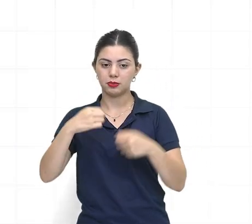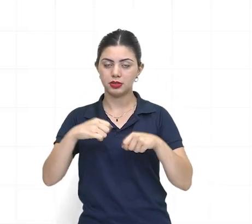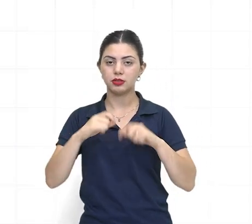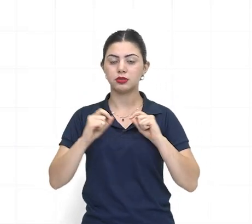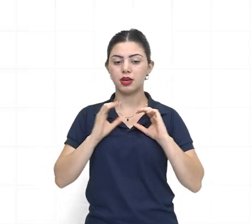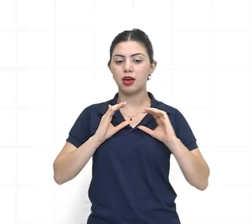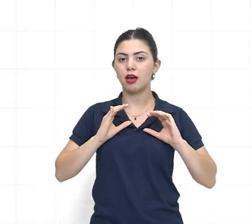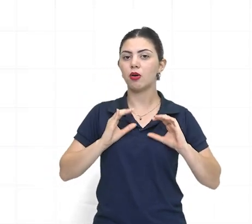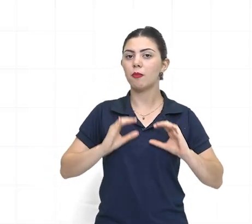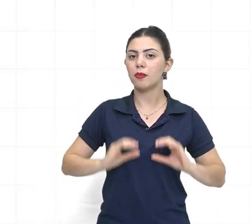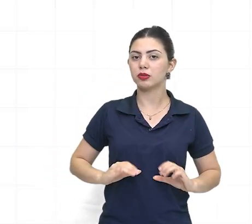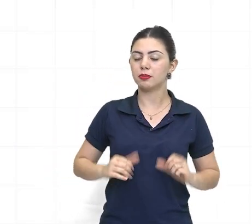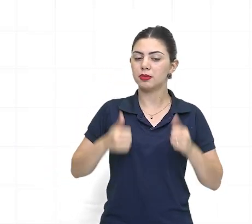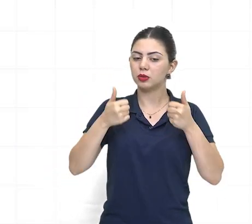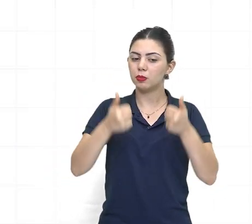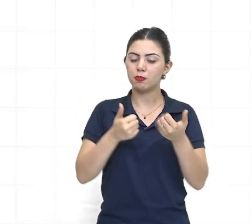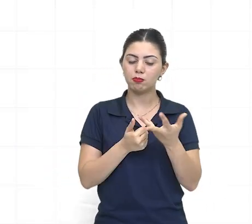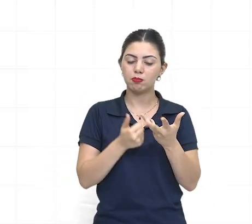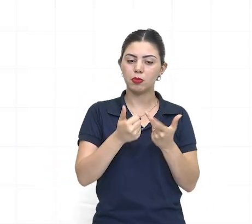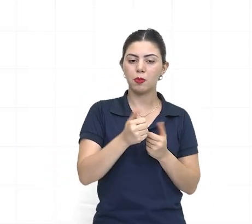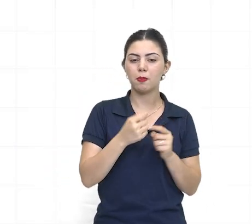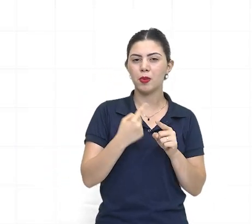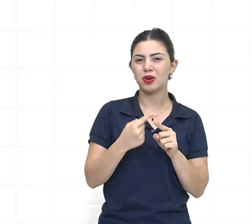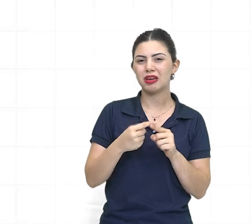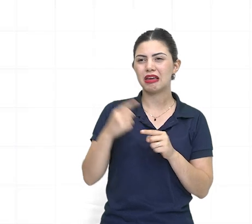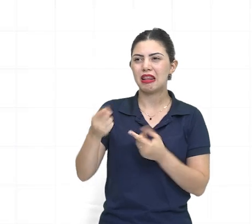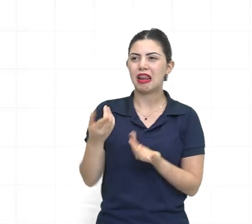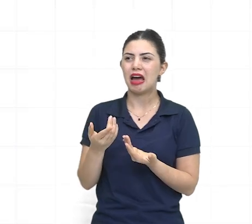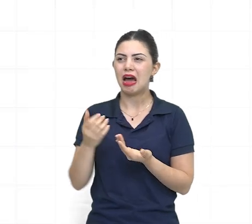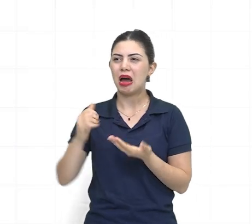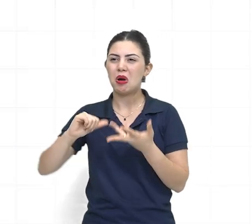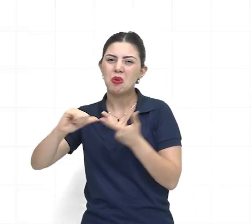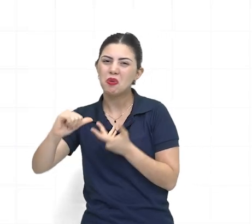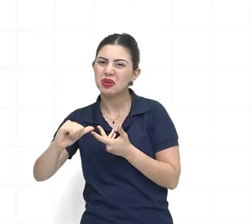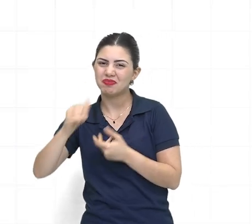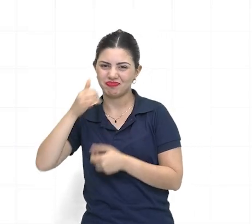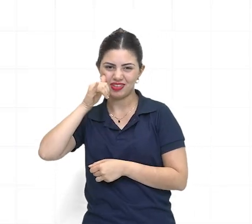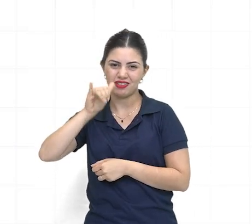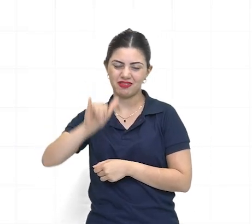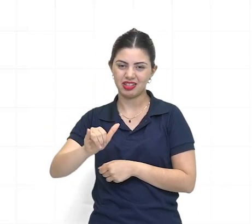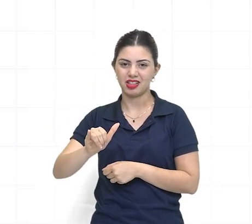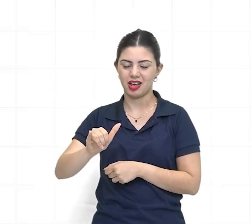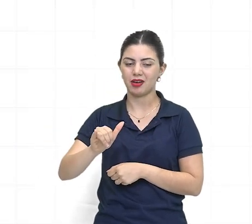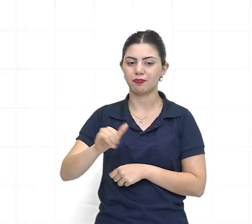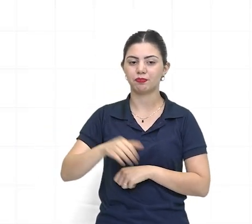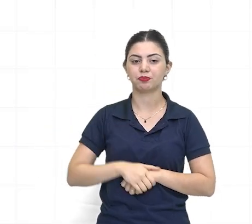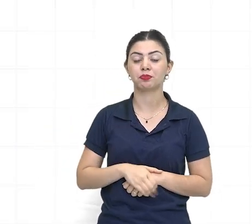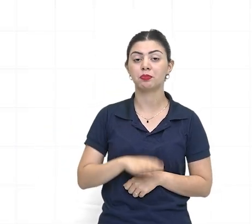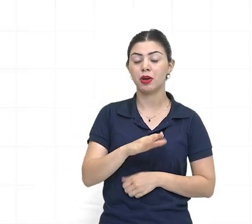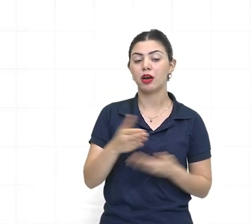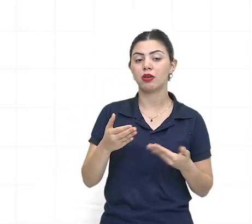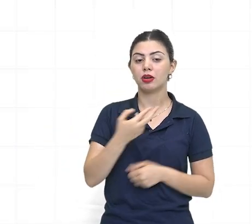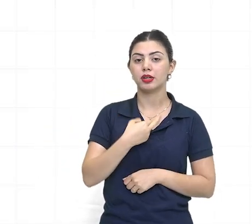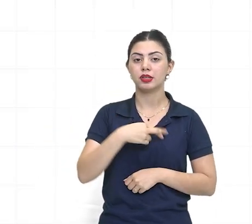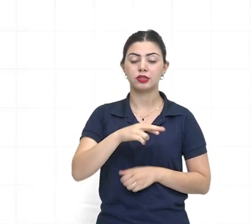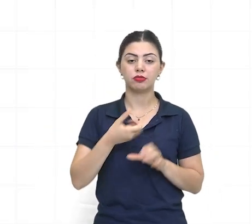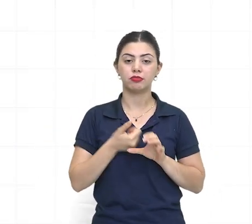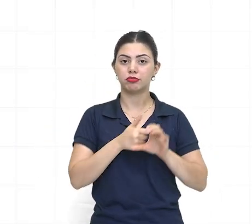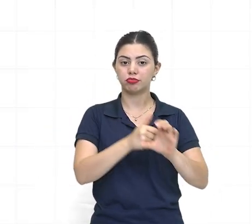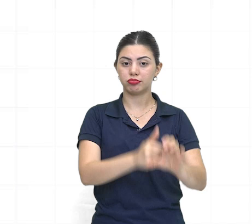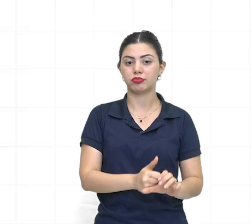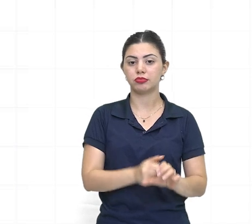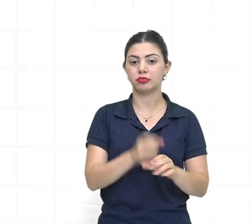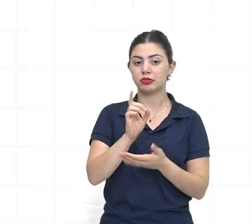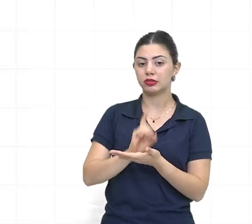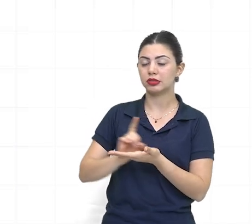maneiras, pois as más maneiras geram vícios. No cristianismo, olha só, Deus, sendo o